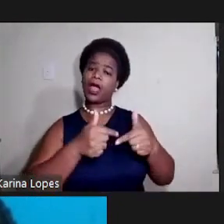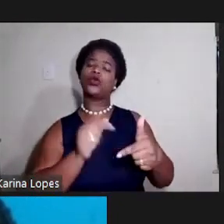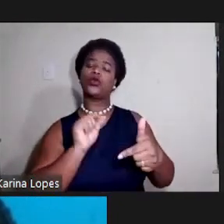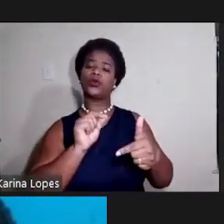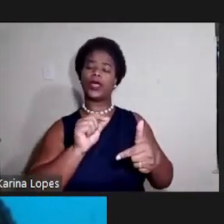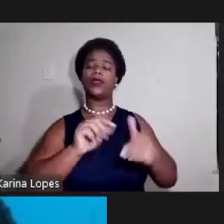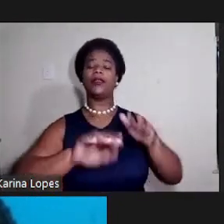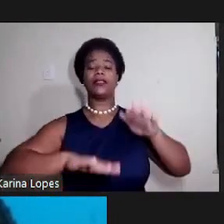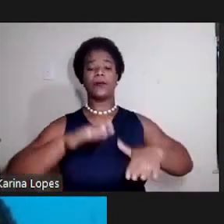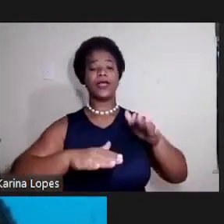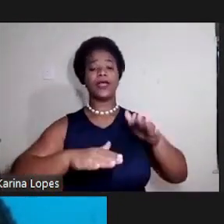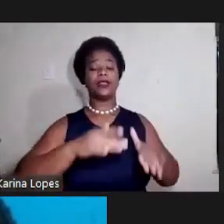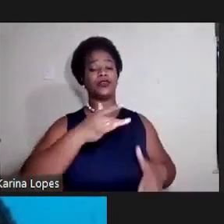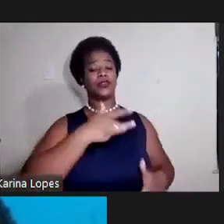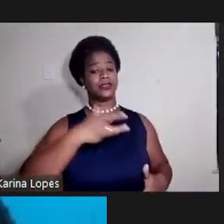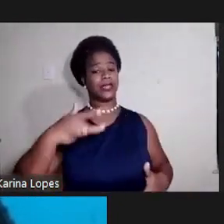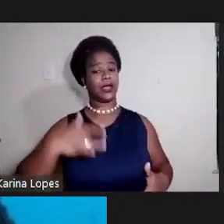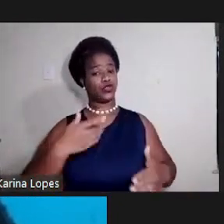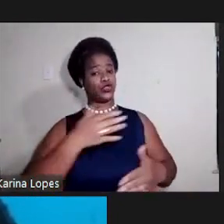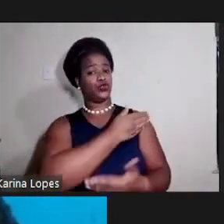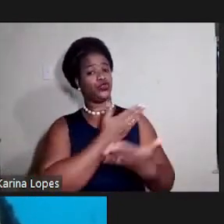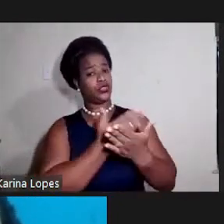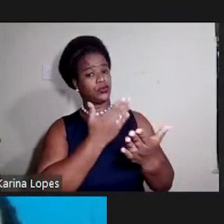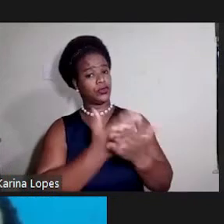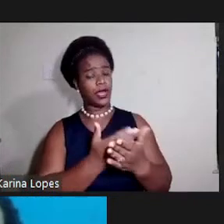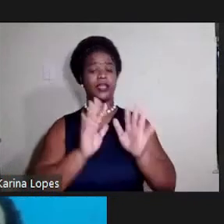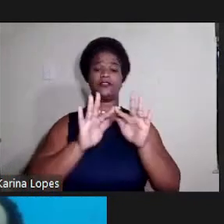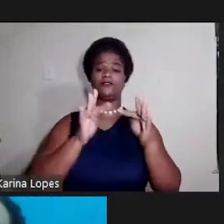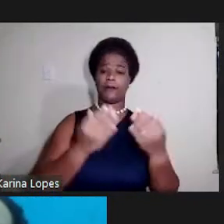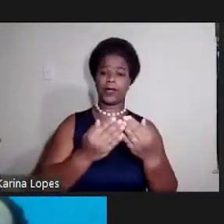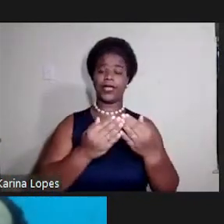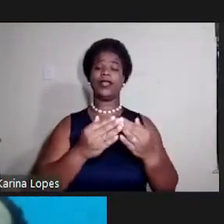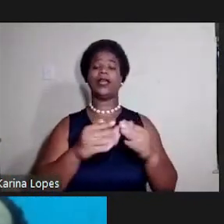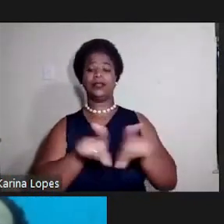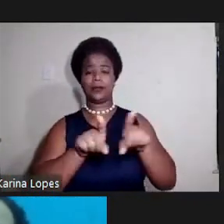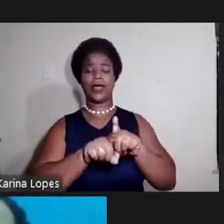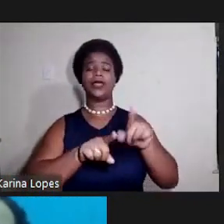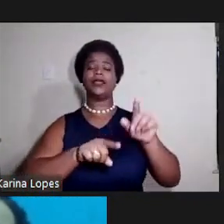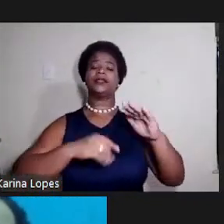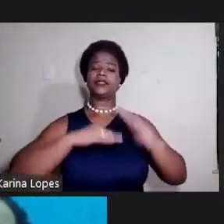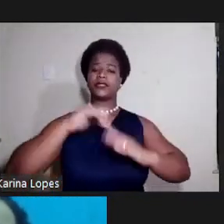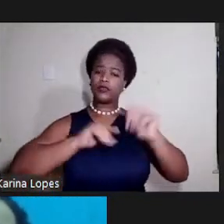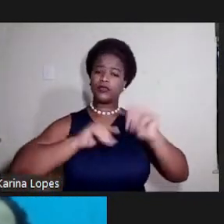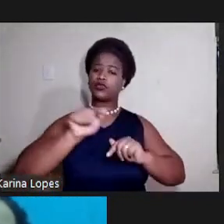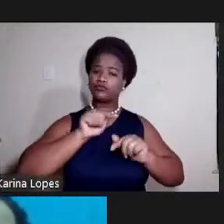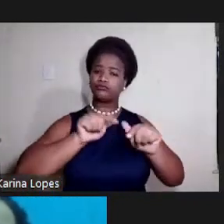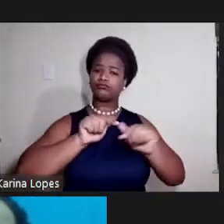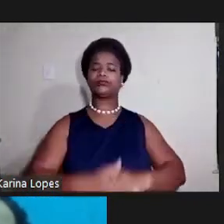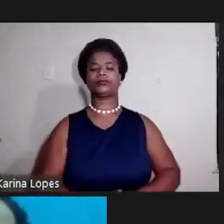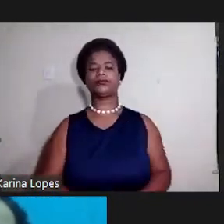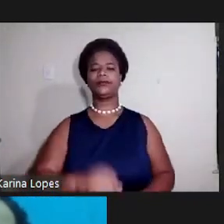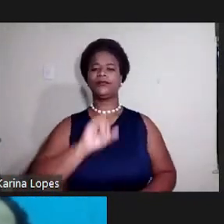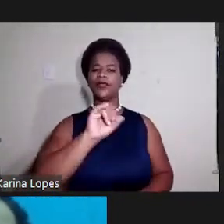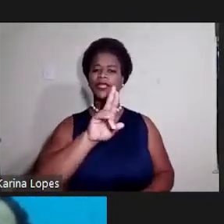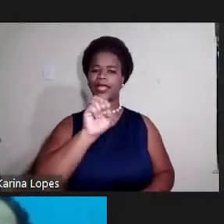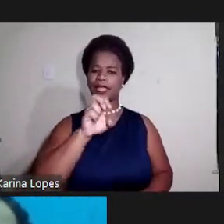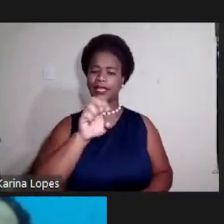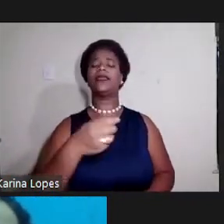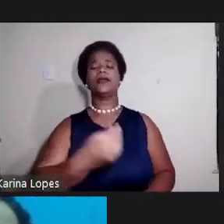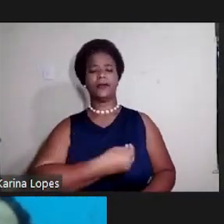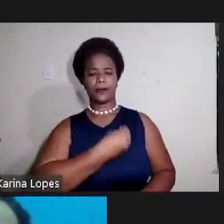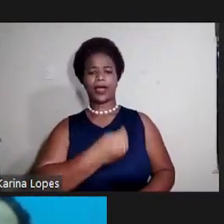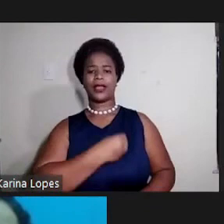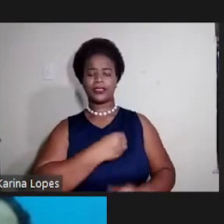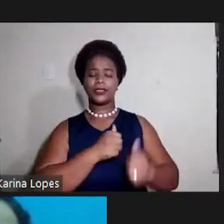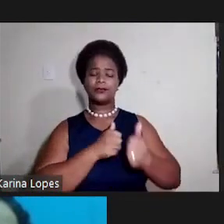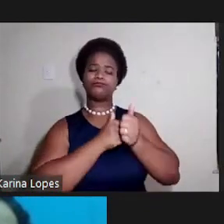saúde dos estudantes, familiares e servidores. Irene cuidadosamente acompanha a vida escolar dos estudantes,